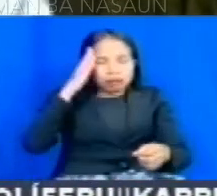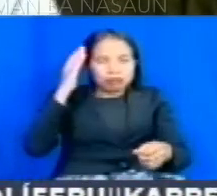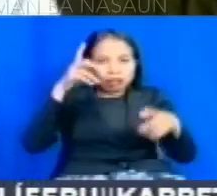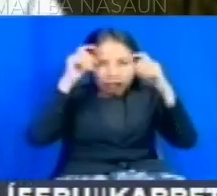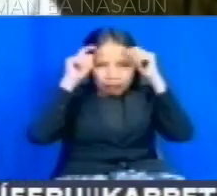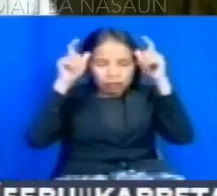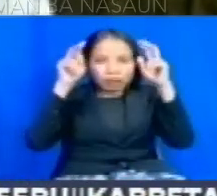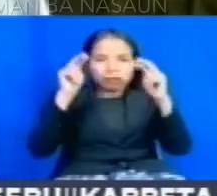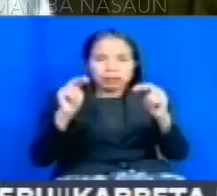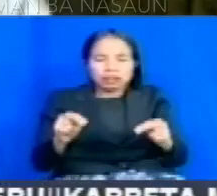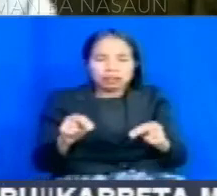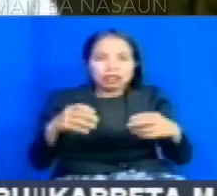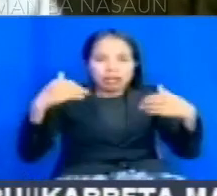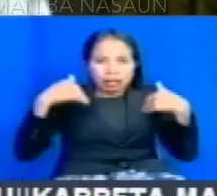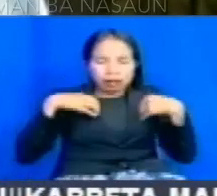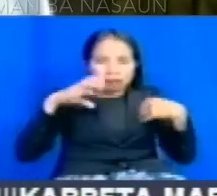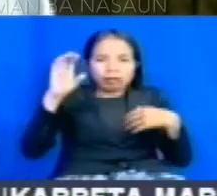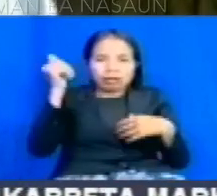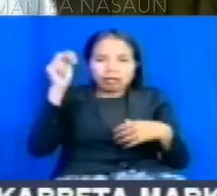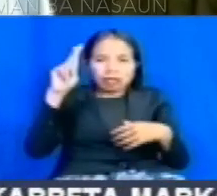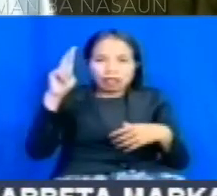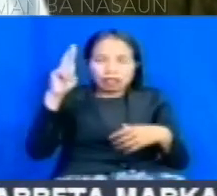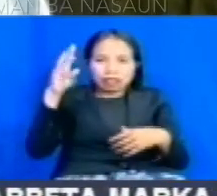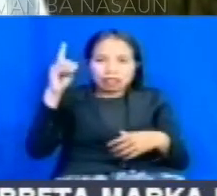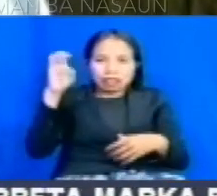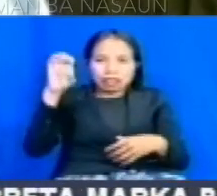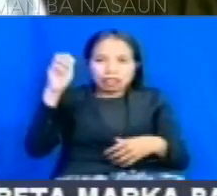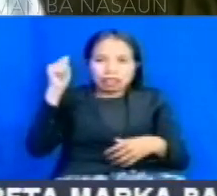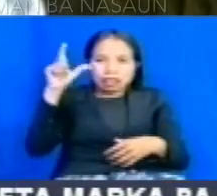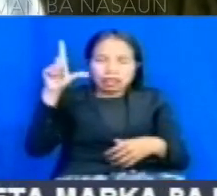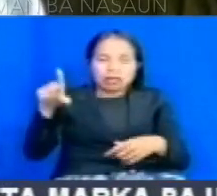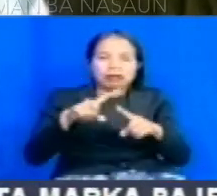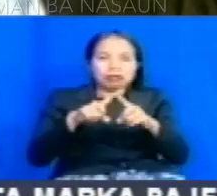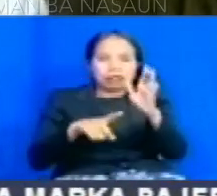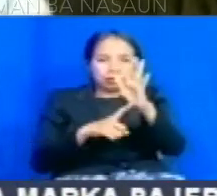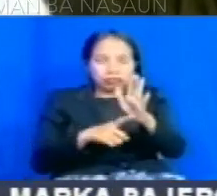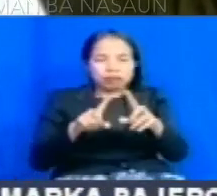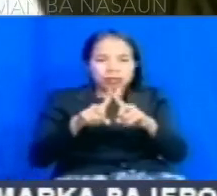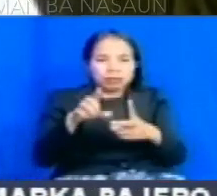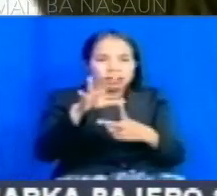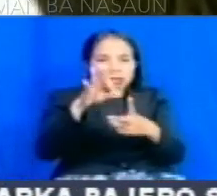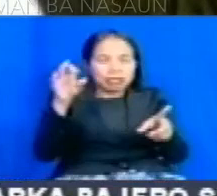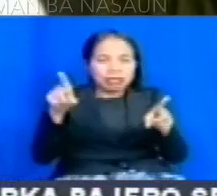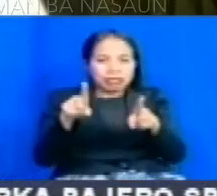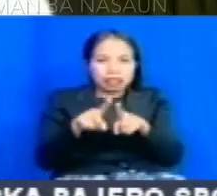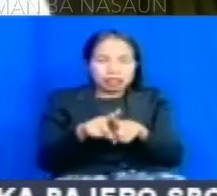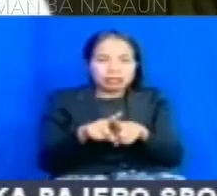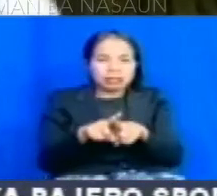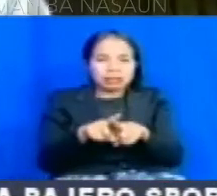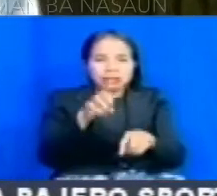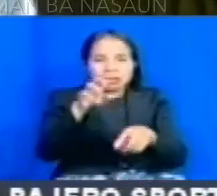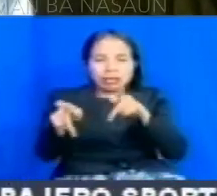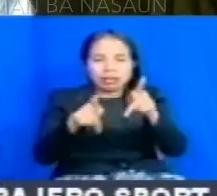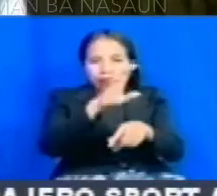Timor-Leste precisa de um hija cardeal também. E está tudo tendo. Mas bem, quando me ação ainda, a honra são Sarani, é uma